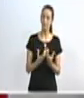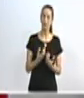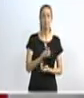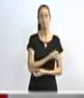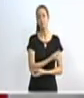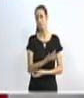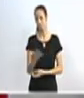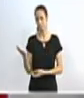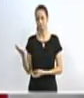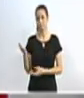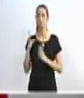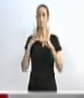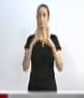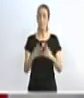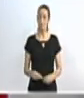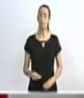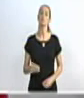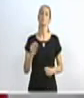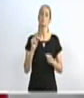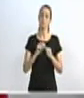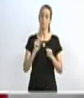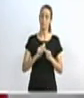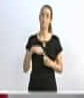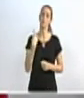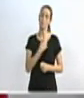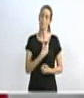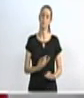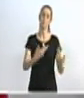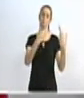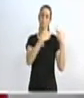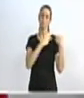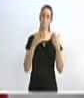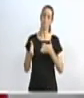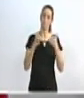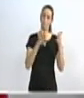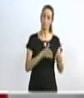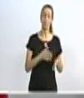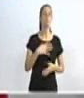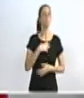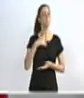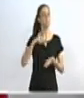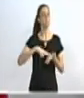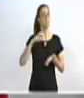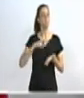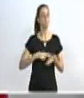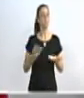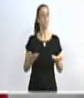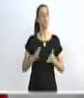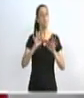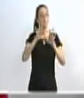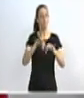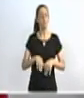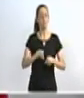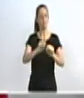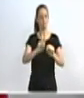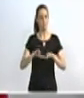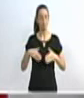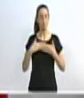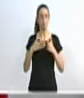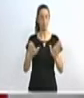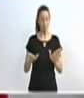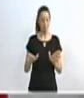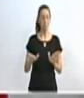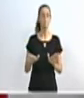enfim, nós estamos fazendo a nossa parte. Estou contente, ao final dessa audiência, desculpa, vereador Almir, já vou